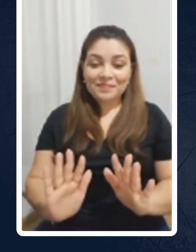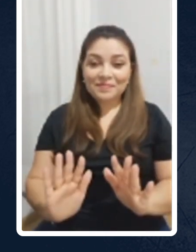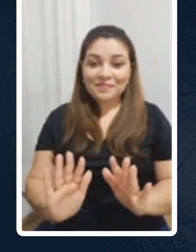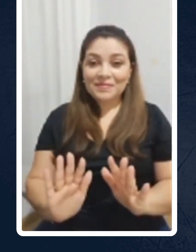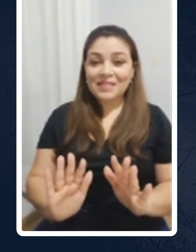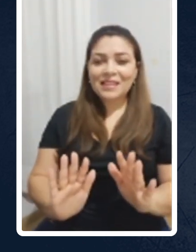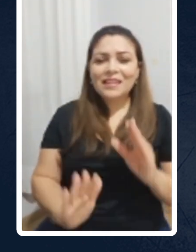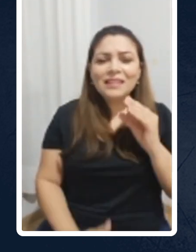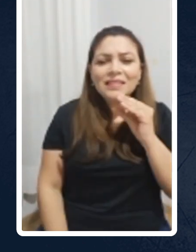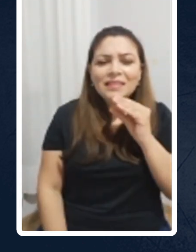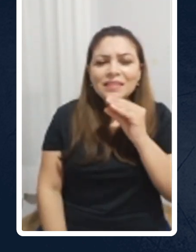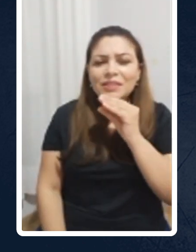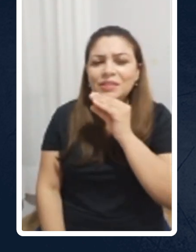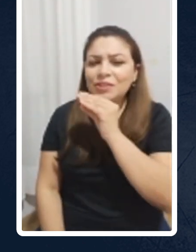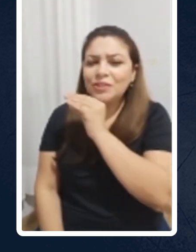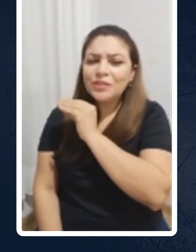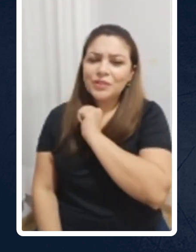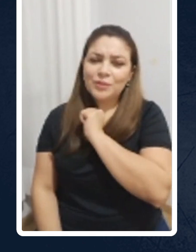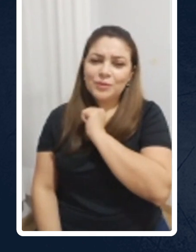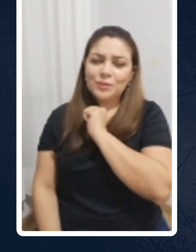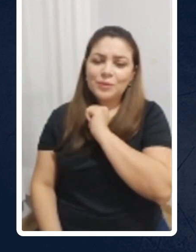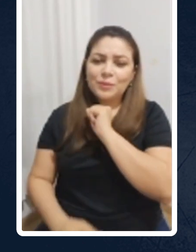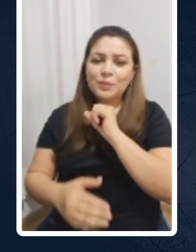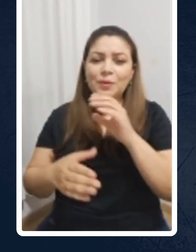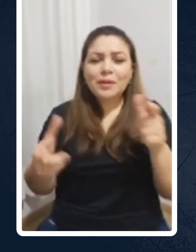bem apertadinho.